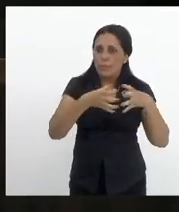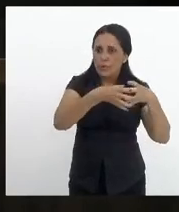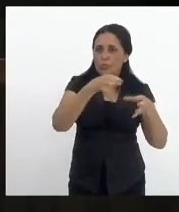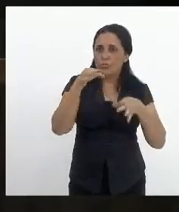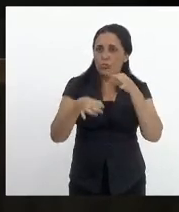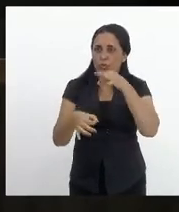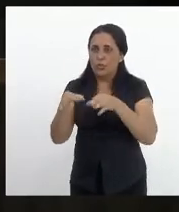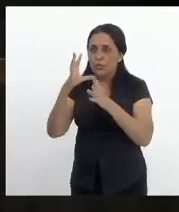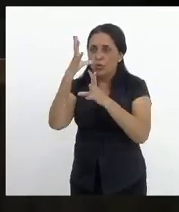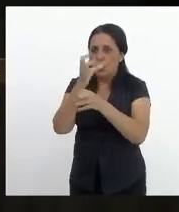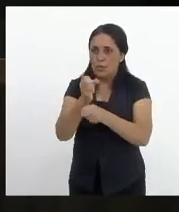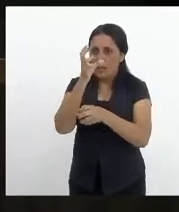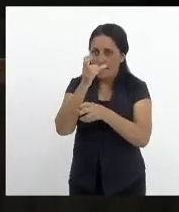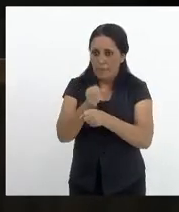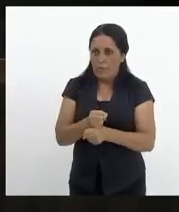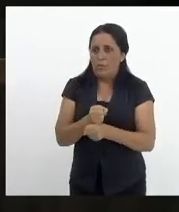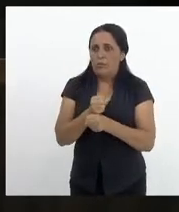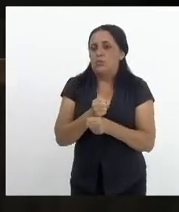Orçamento,